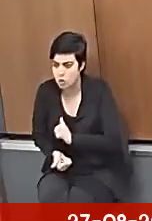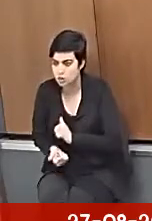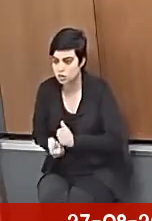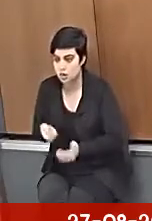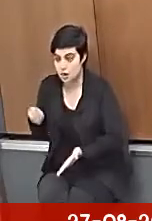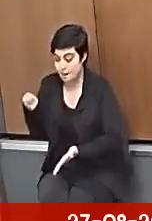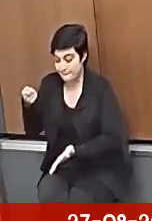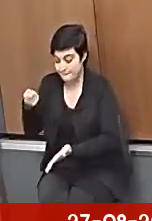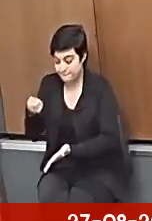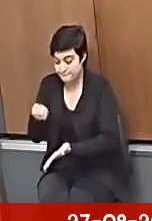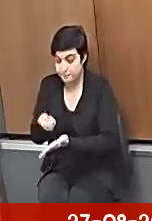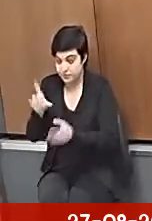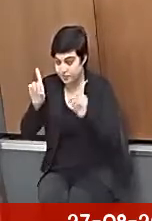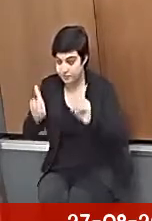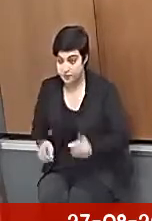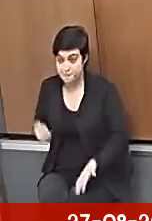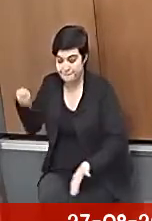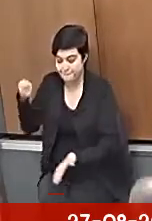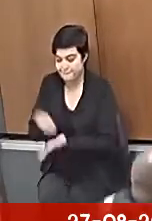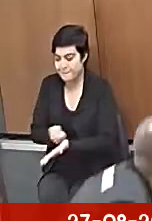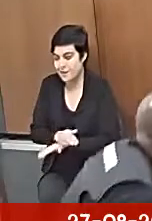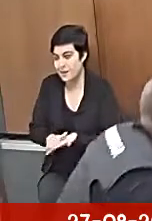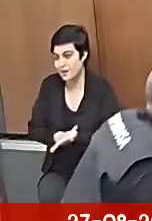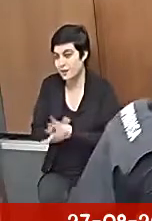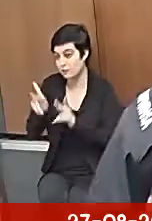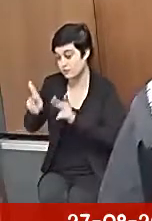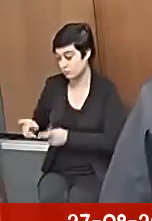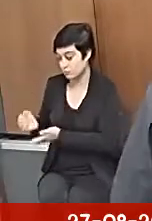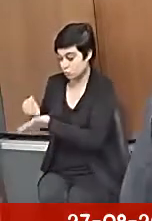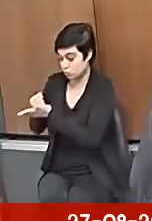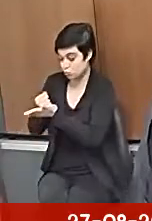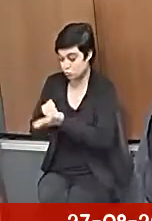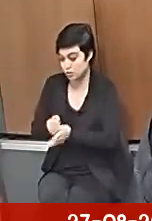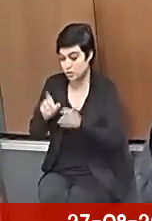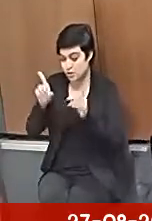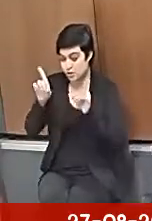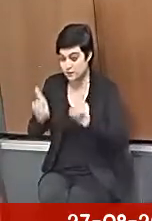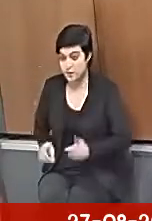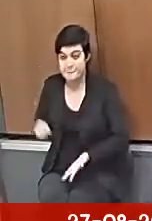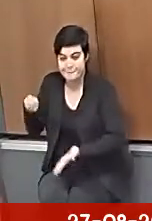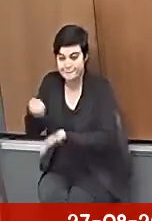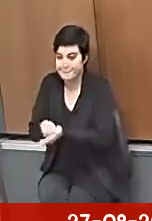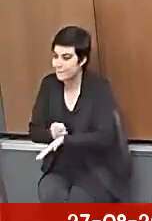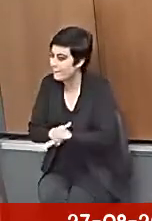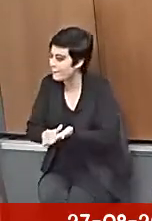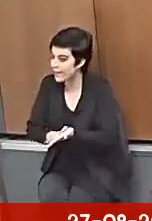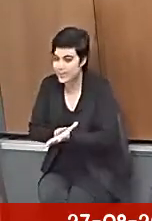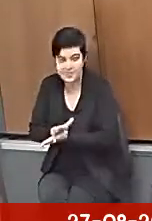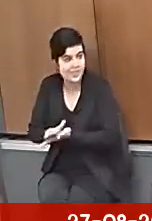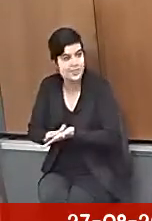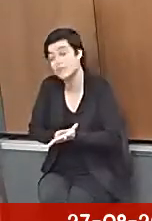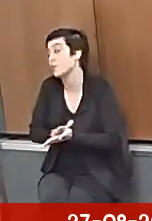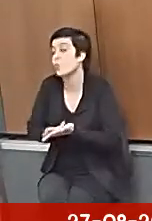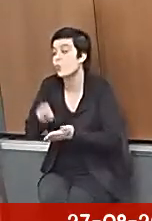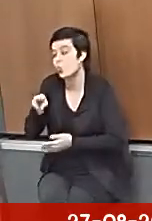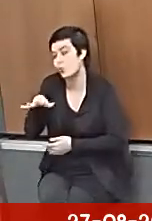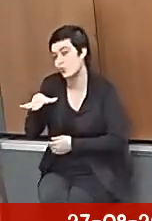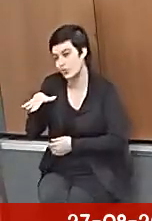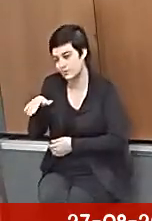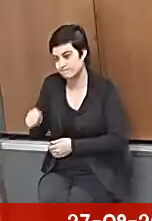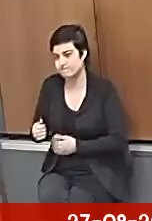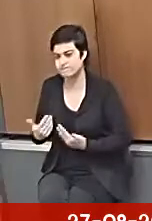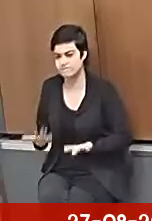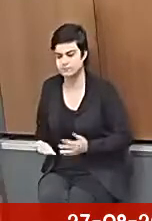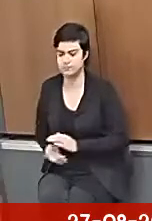cobrado de deficiente e nem de acompanhante não importa não importa não é cobrado então